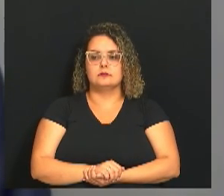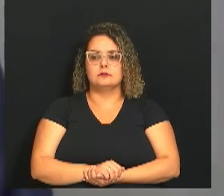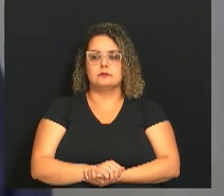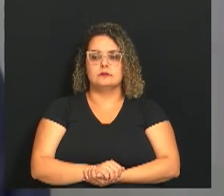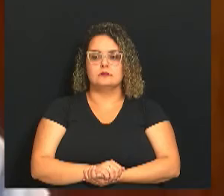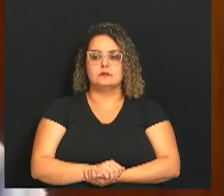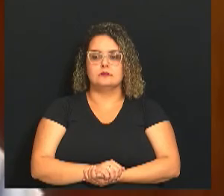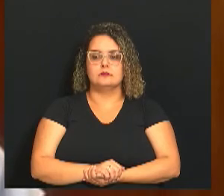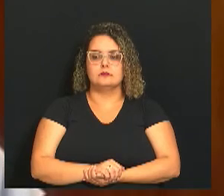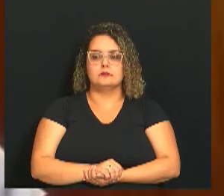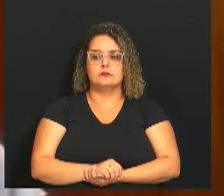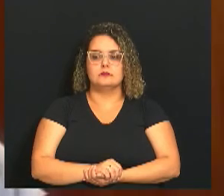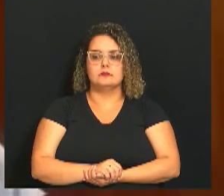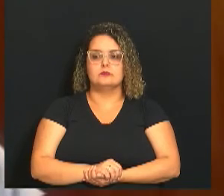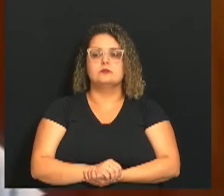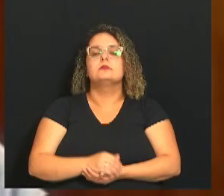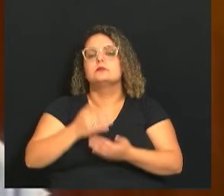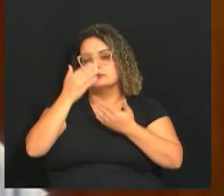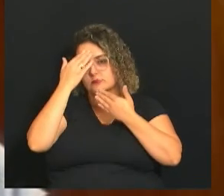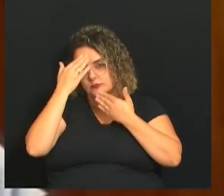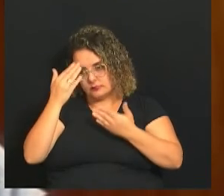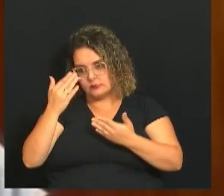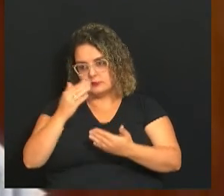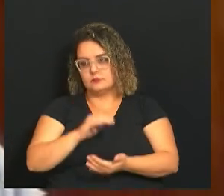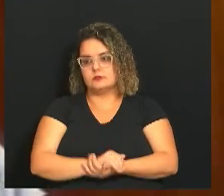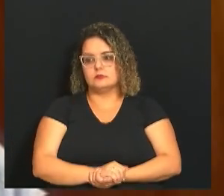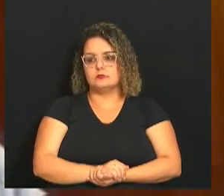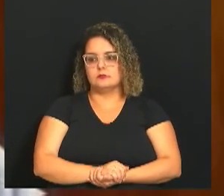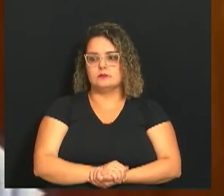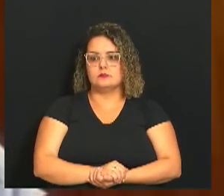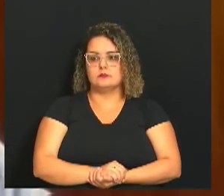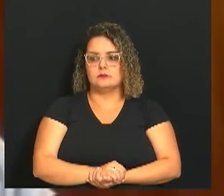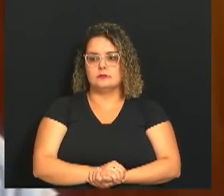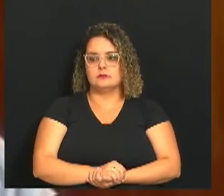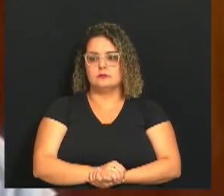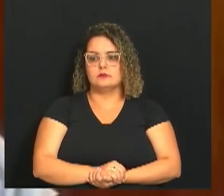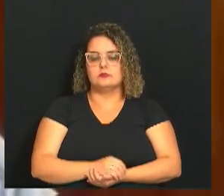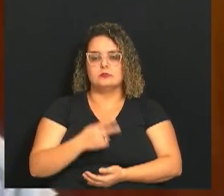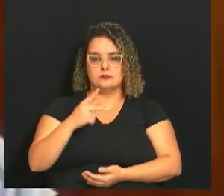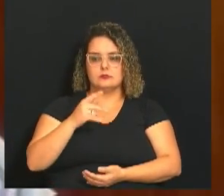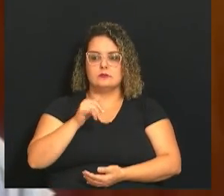E eu, mais uma vez, te agradeço, doutor. Eu acho que esse seu exemplo